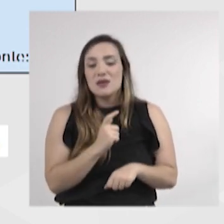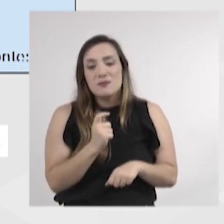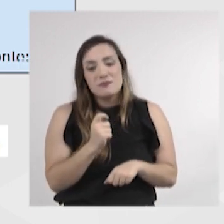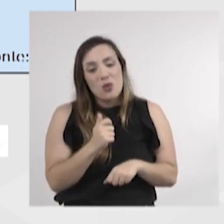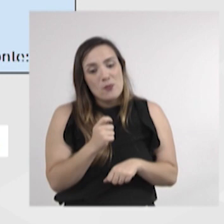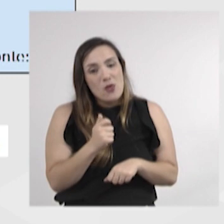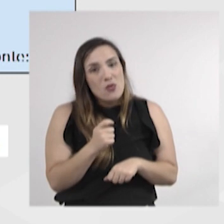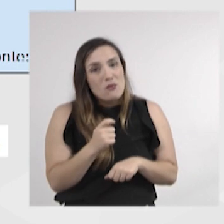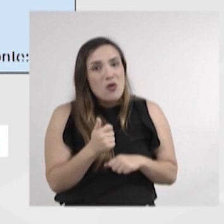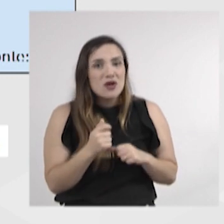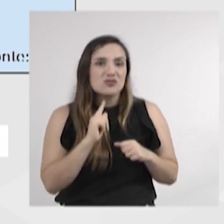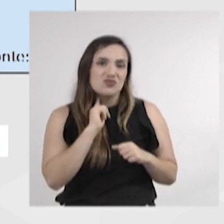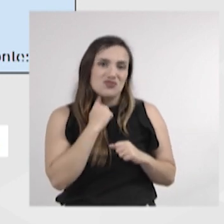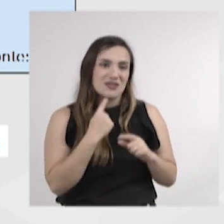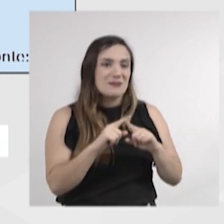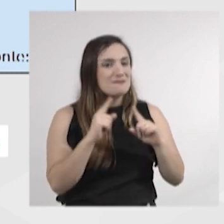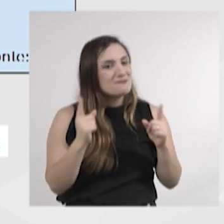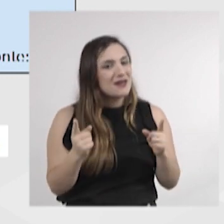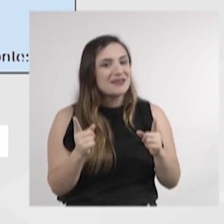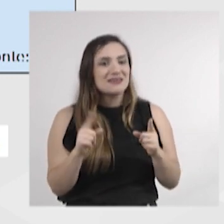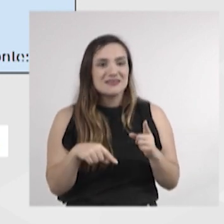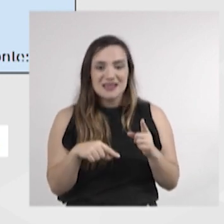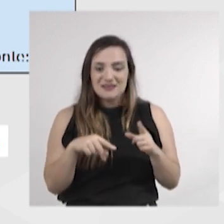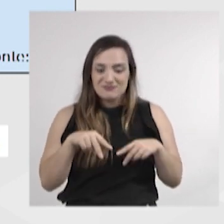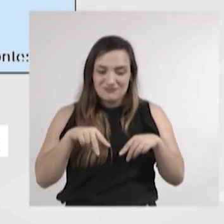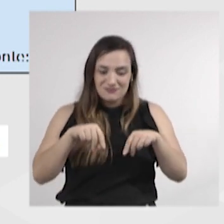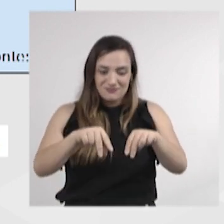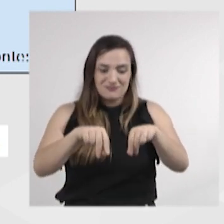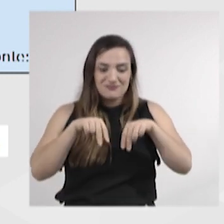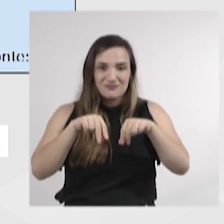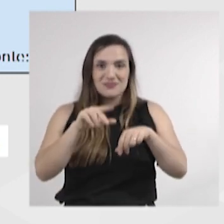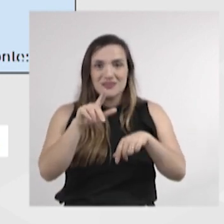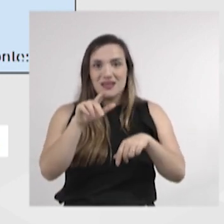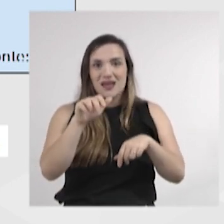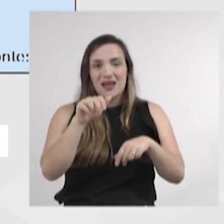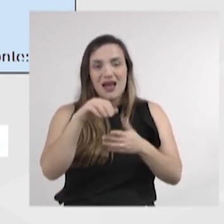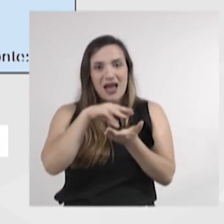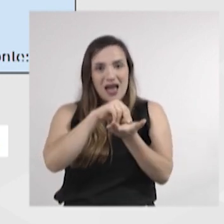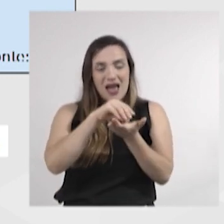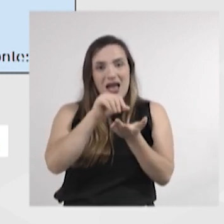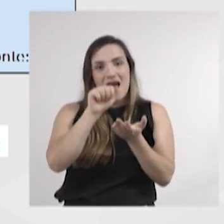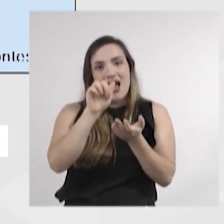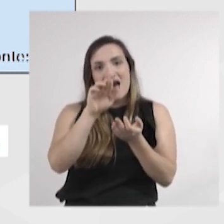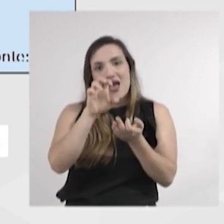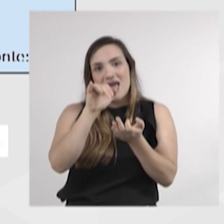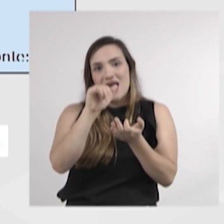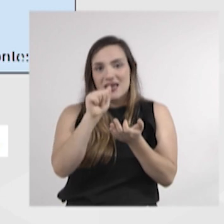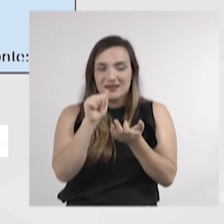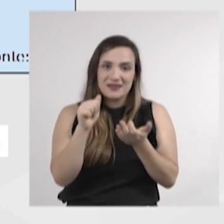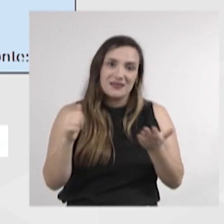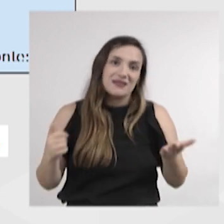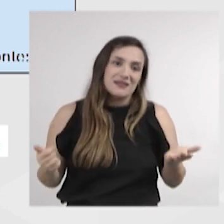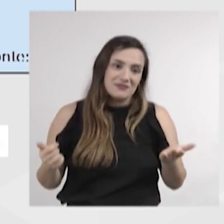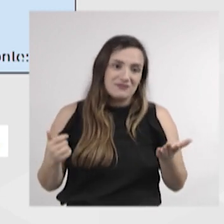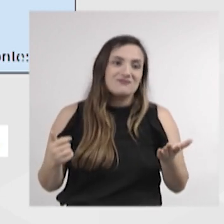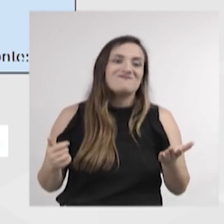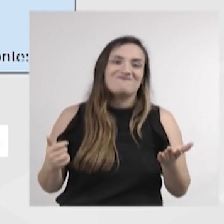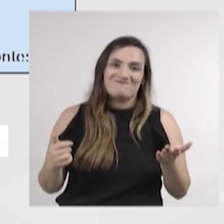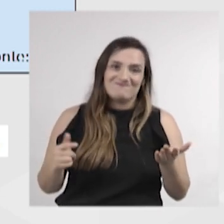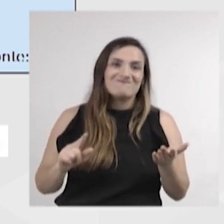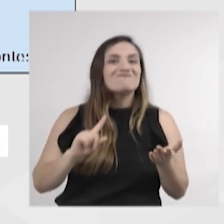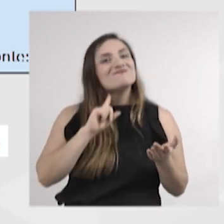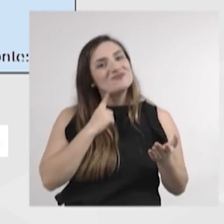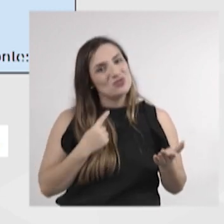termos de toneladas por ano, o sedimento que chega é areia, por causa da geologia. Tem a questão de uso do solo, a gente sabe disso, mas também tem a